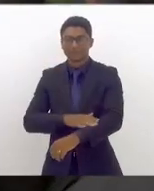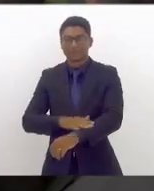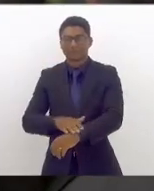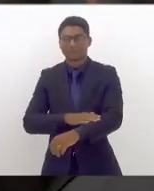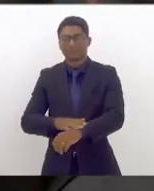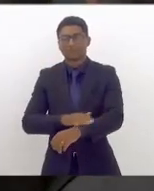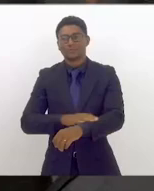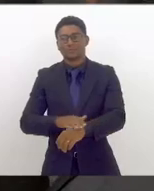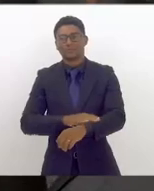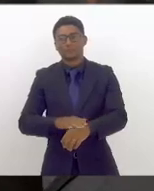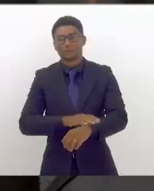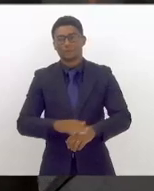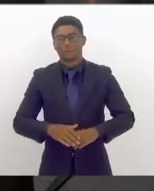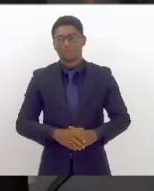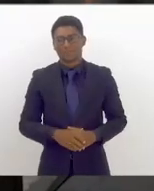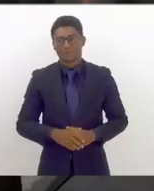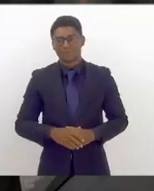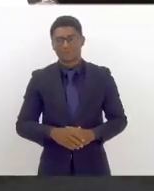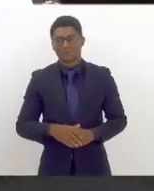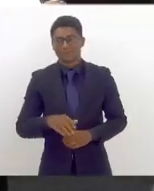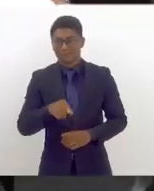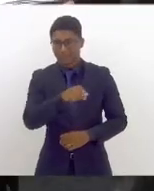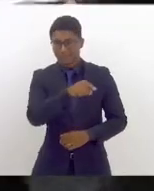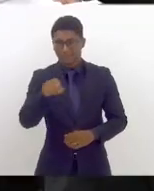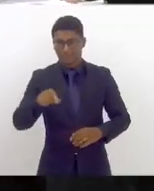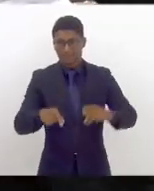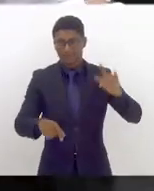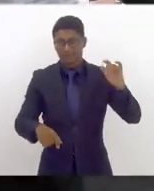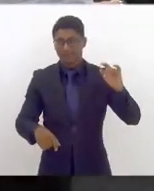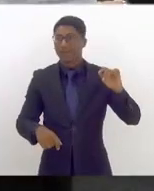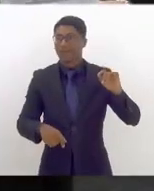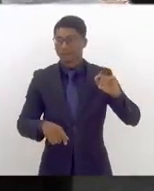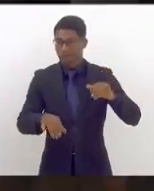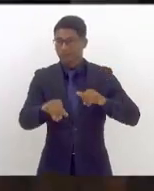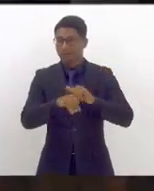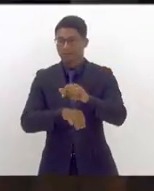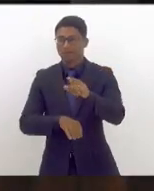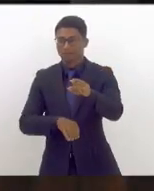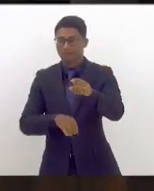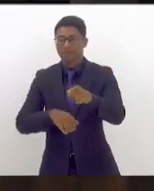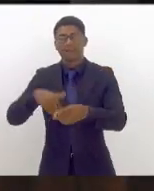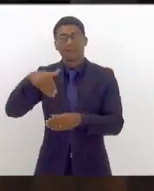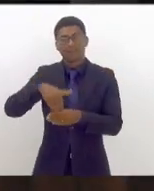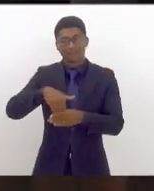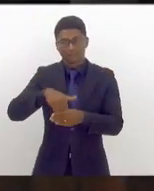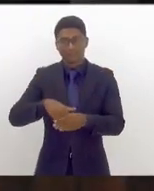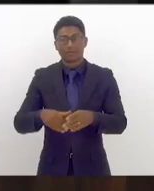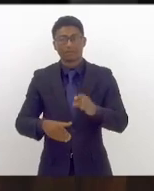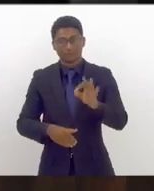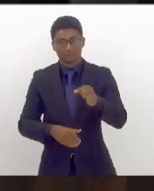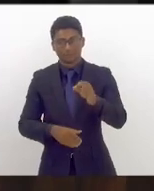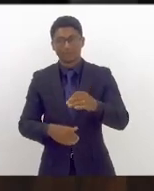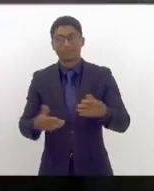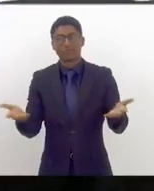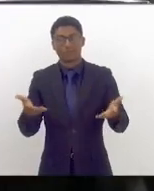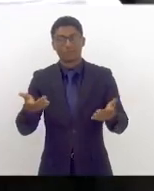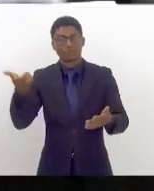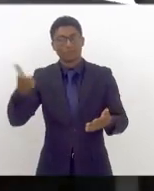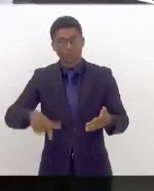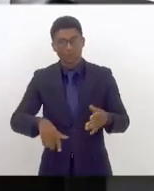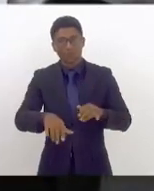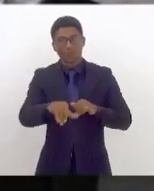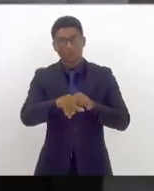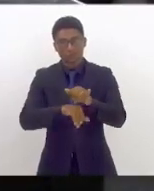e olha eles traem você excelência fizeram isso na eleição fizeram isso hoje